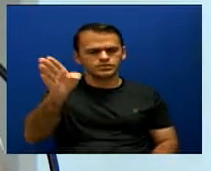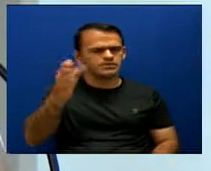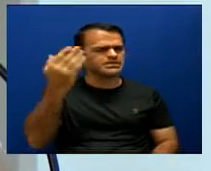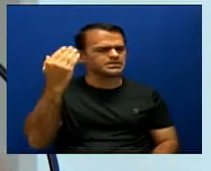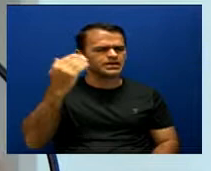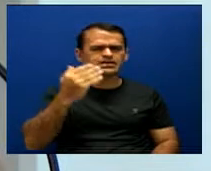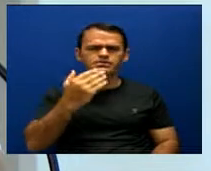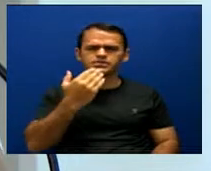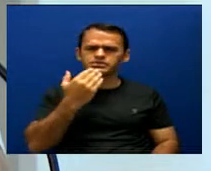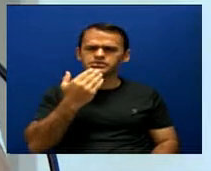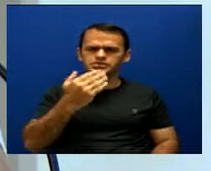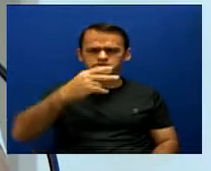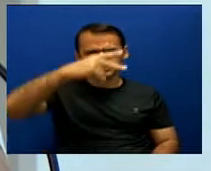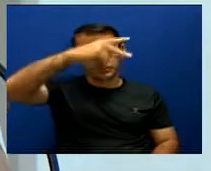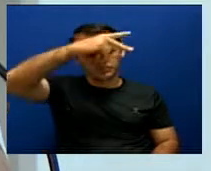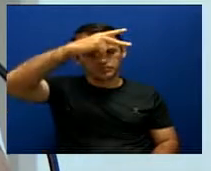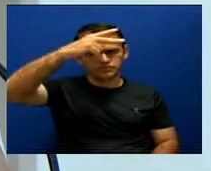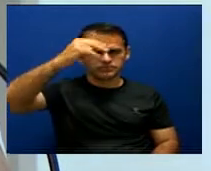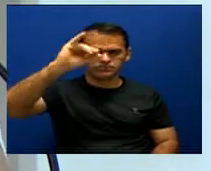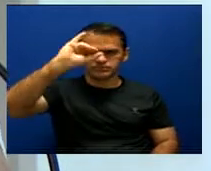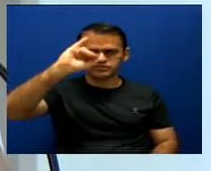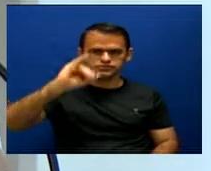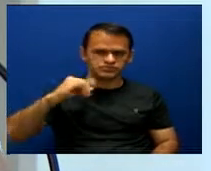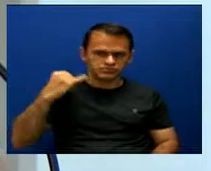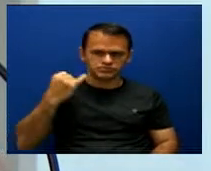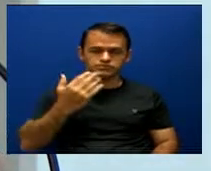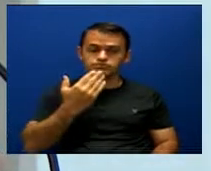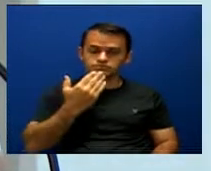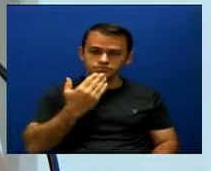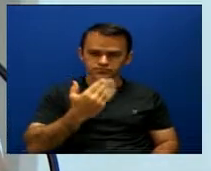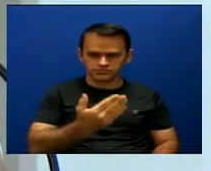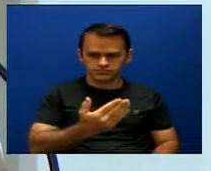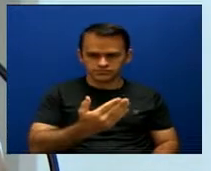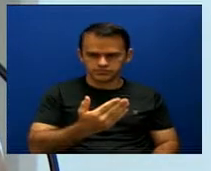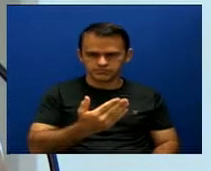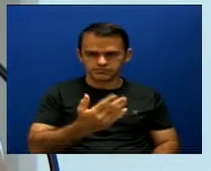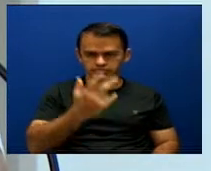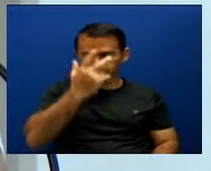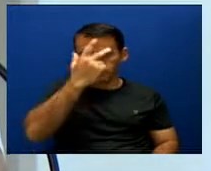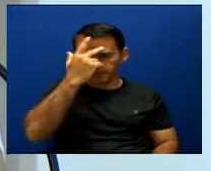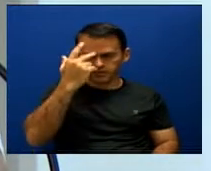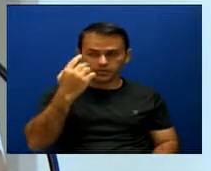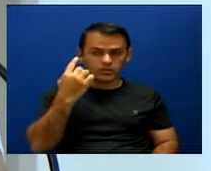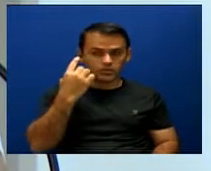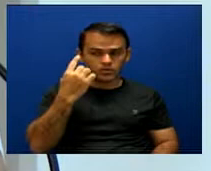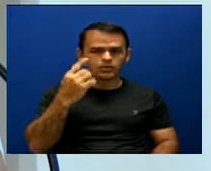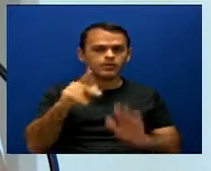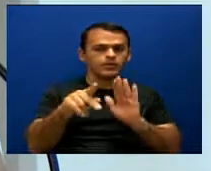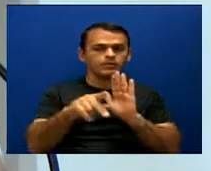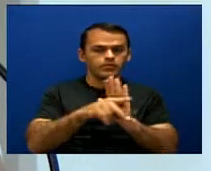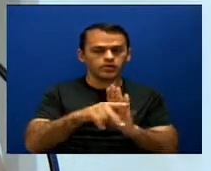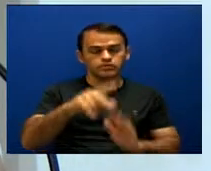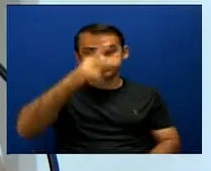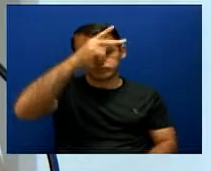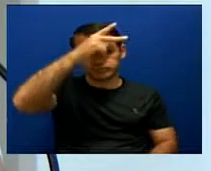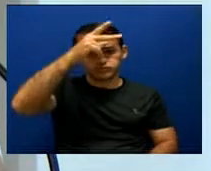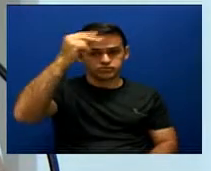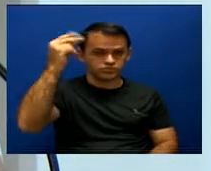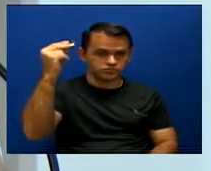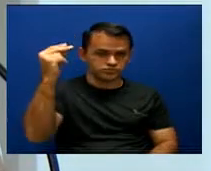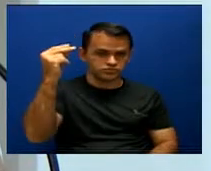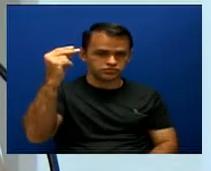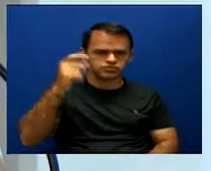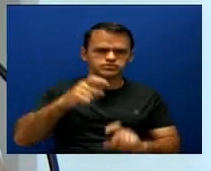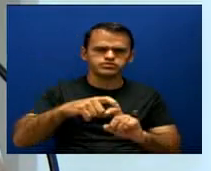pedido à então prefeita Jaqueline, de termos uma pessoa da prefeitura, e no caso foi